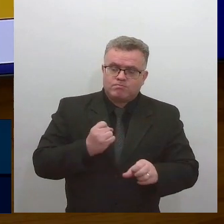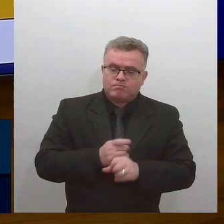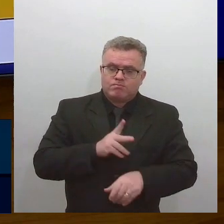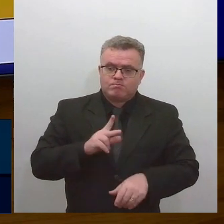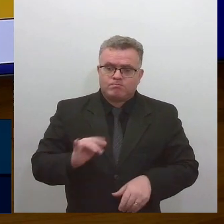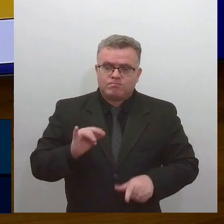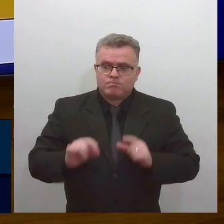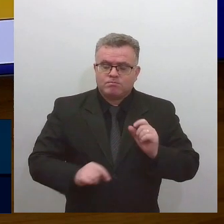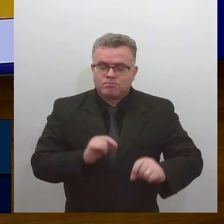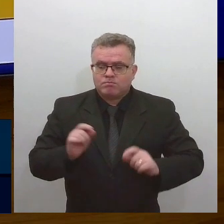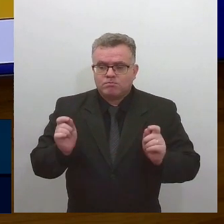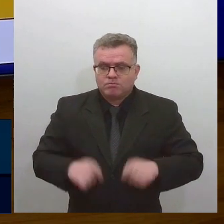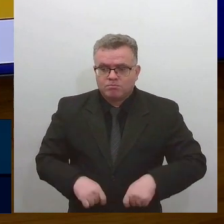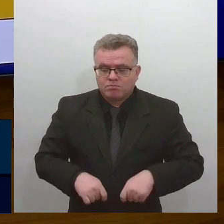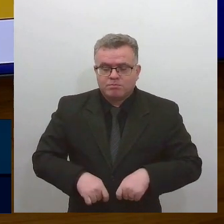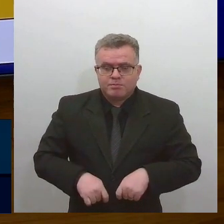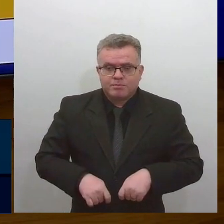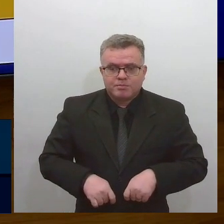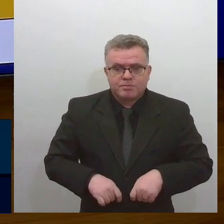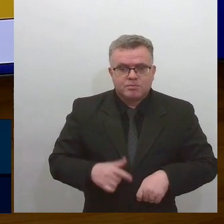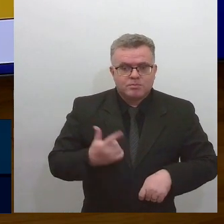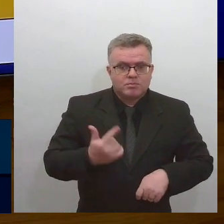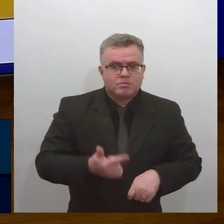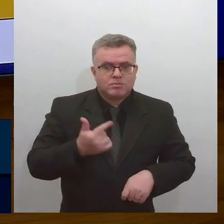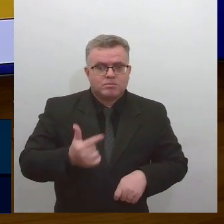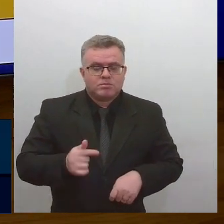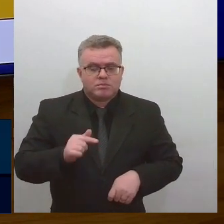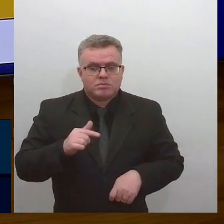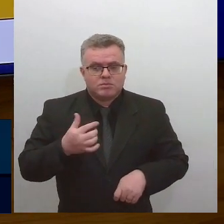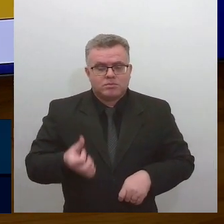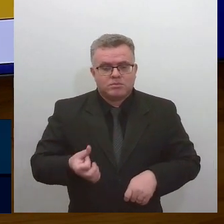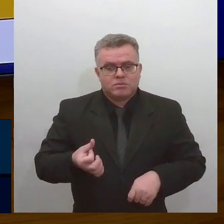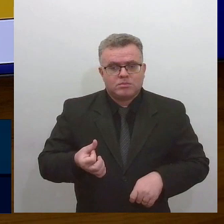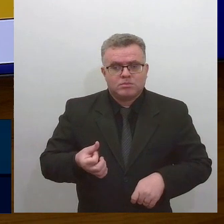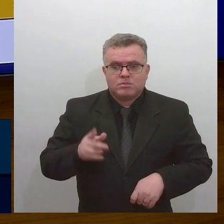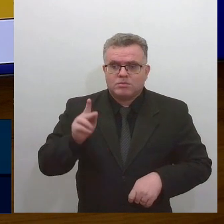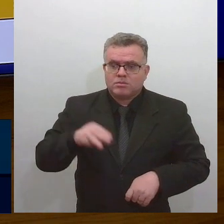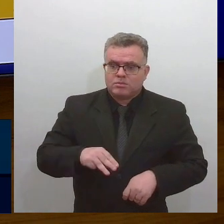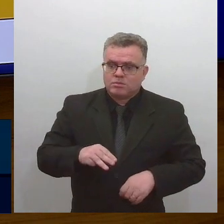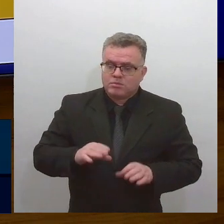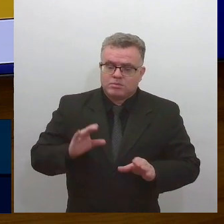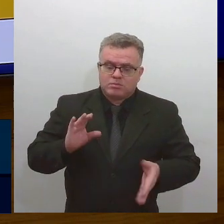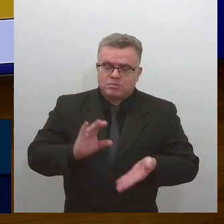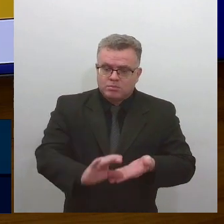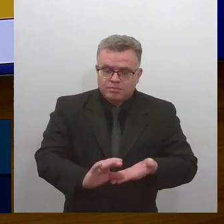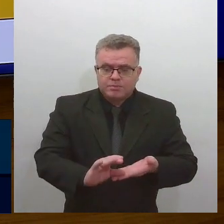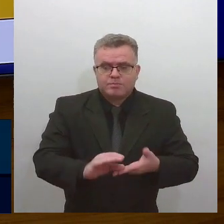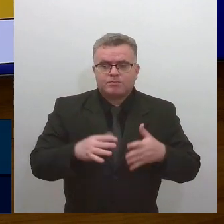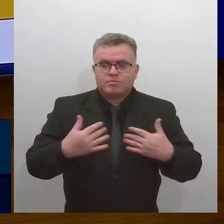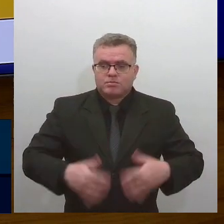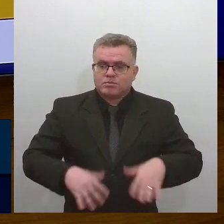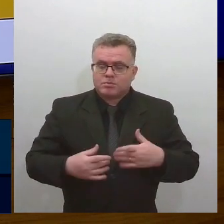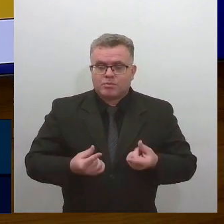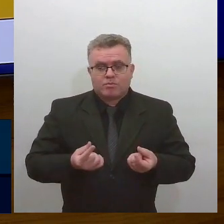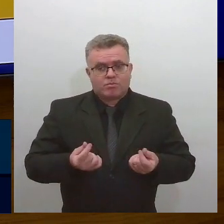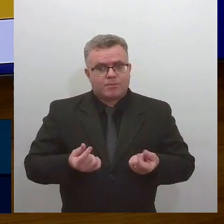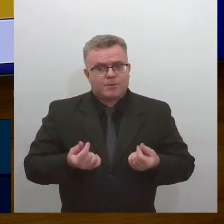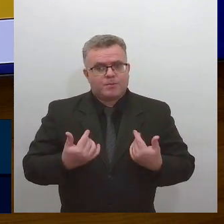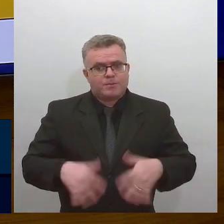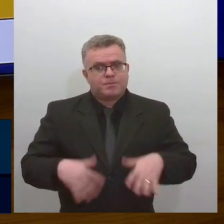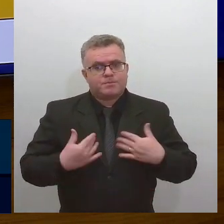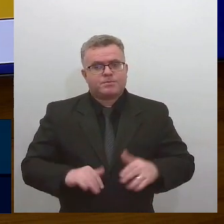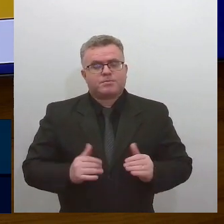2.276 km né valor bastante grande Mas comparando por exemplo eh o estado de as